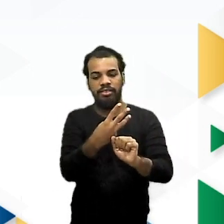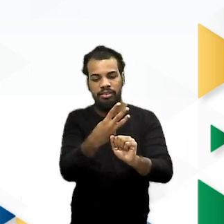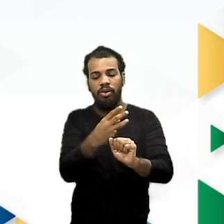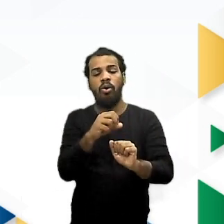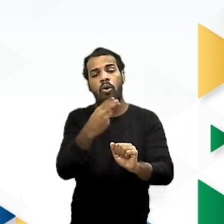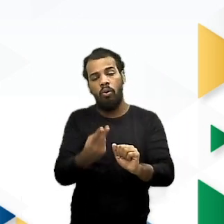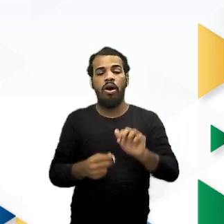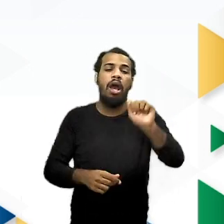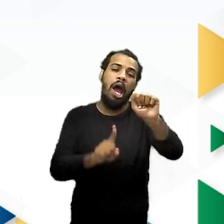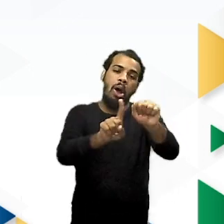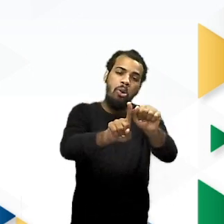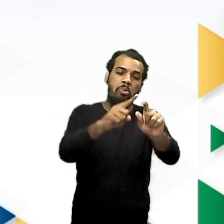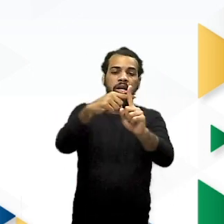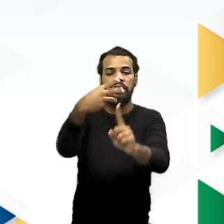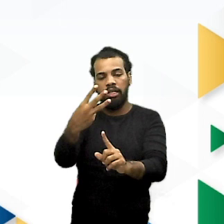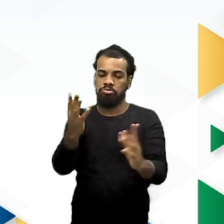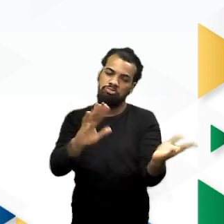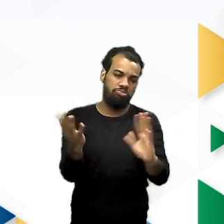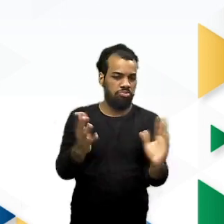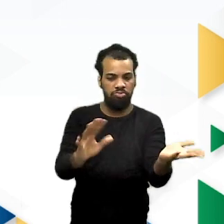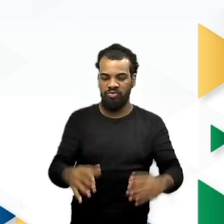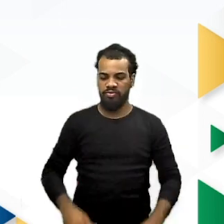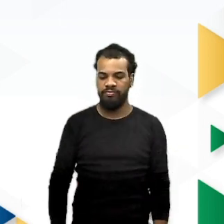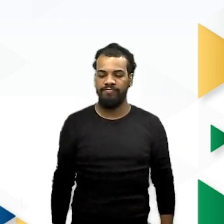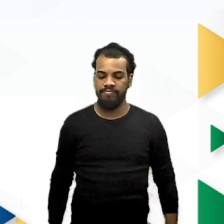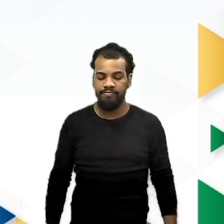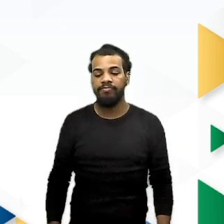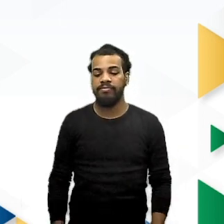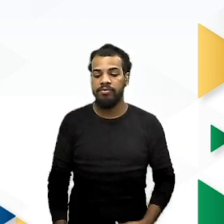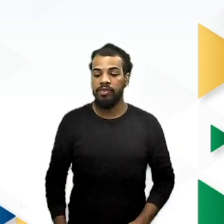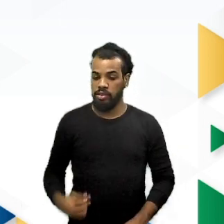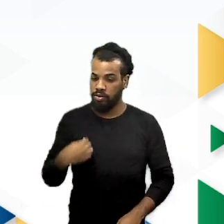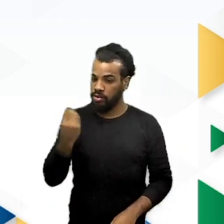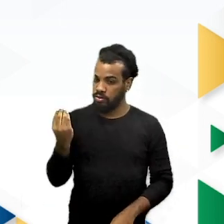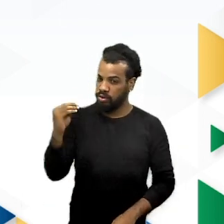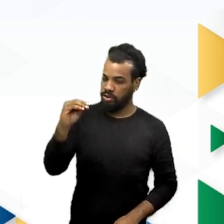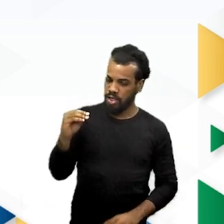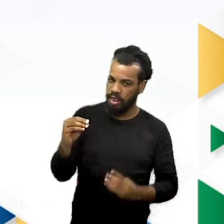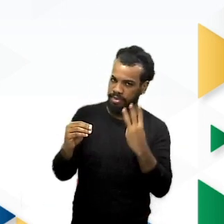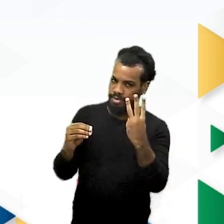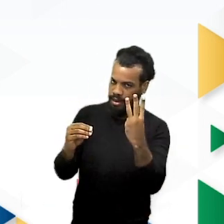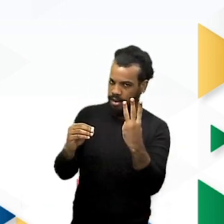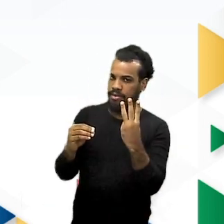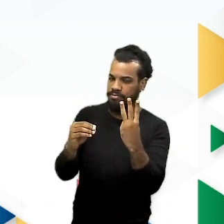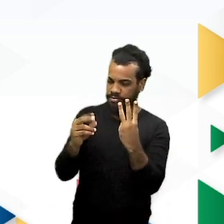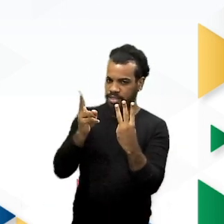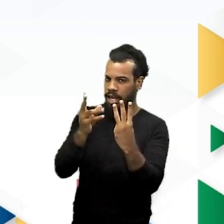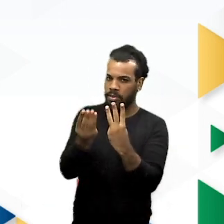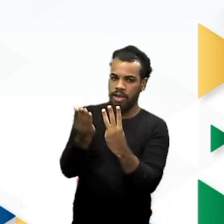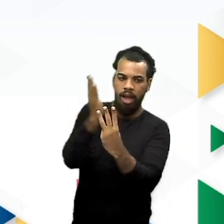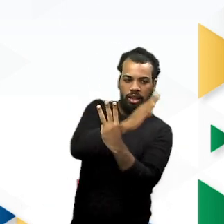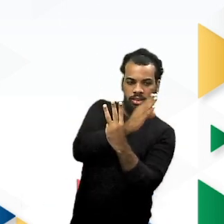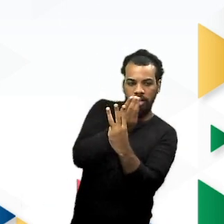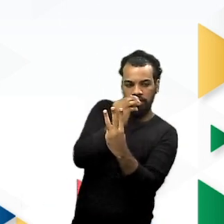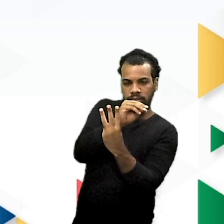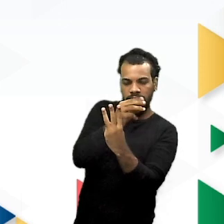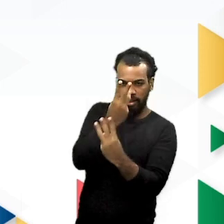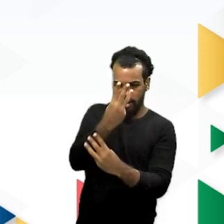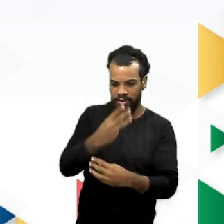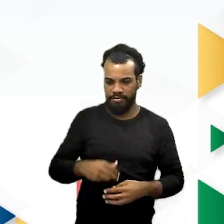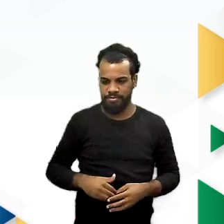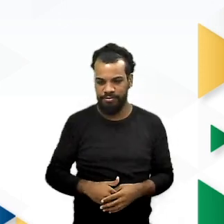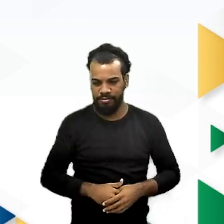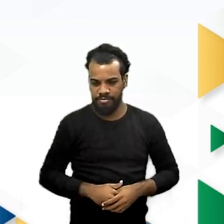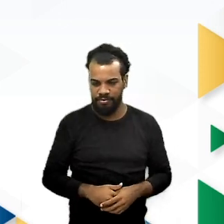3, tanto faz, tá? A 1 mais 3, eu sempre vou adicionar 3 ao termo anterior. Tranquilo, então? Vamos